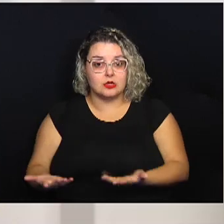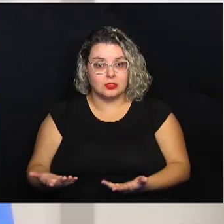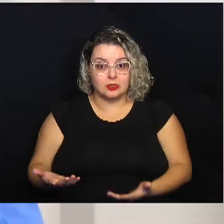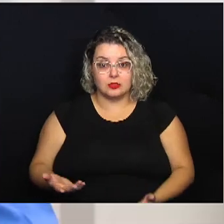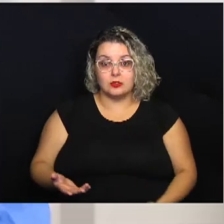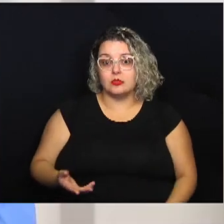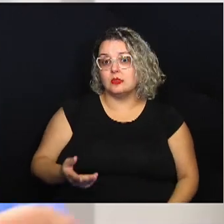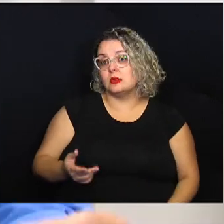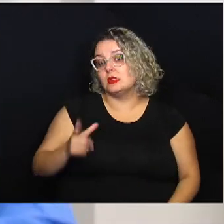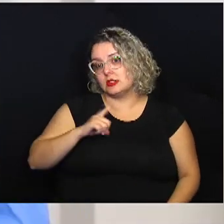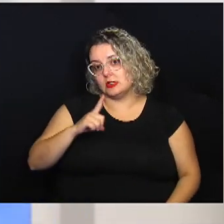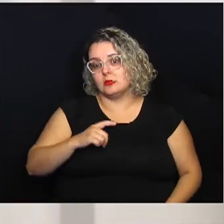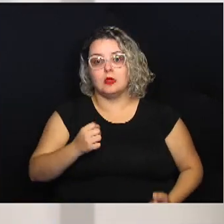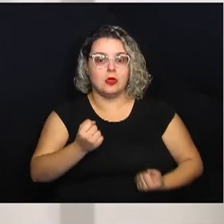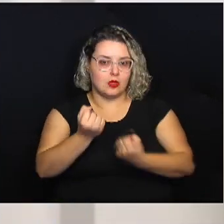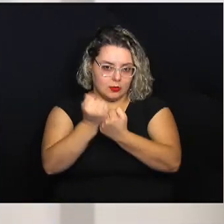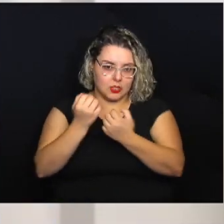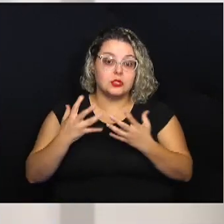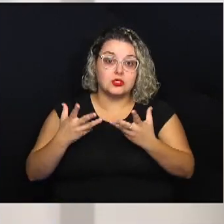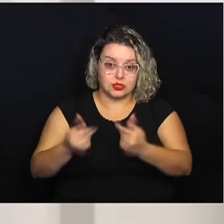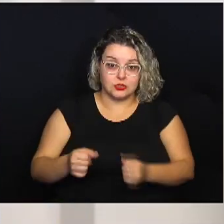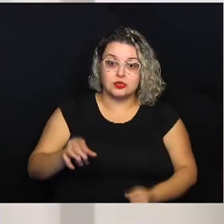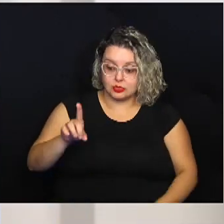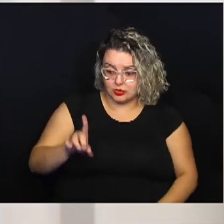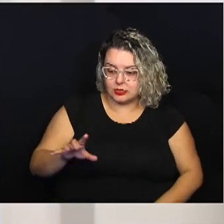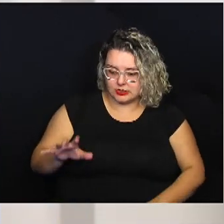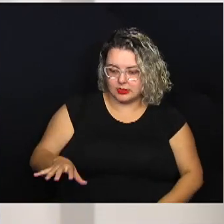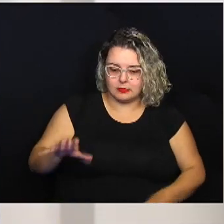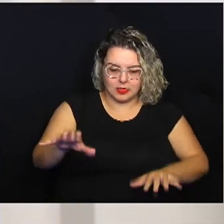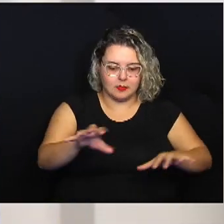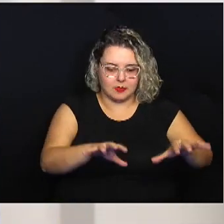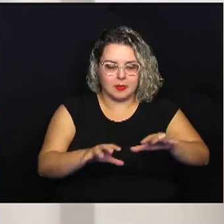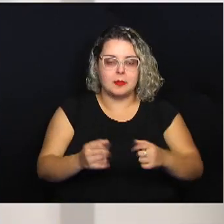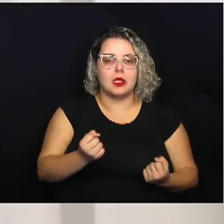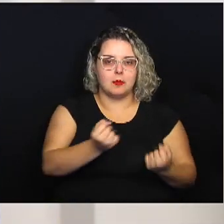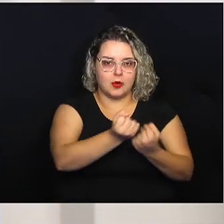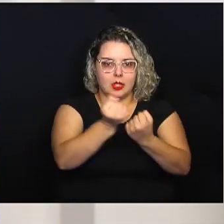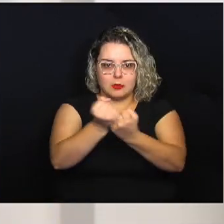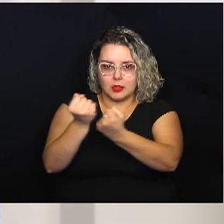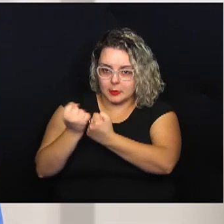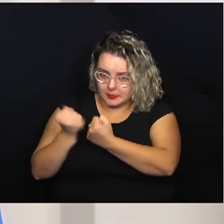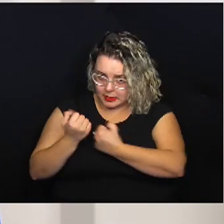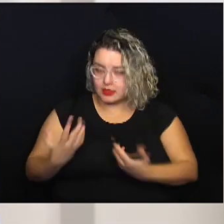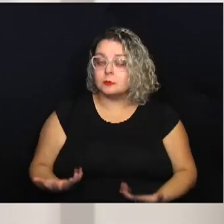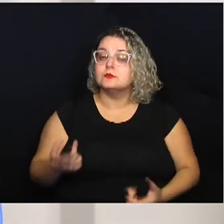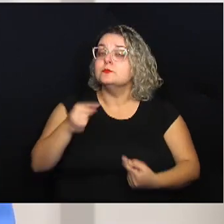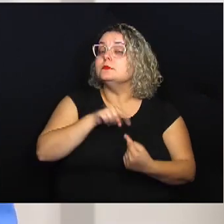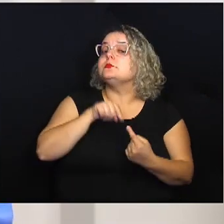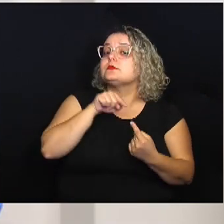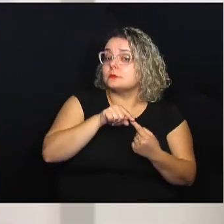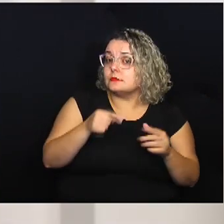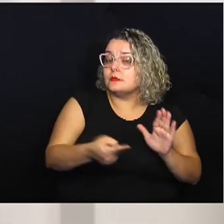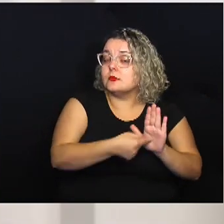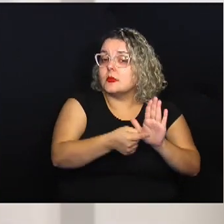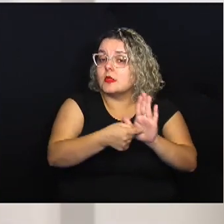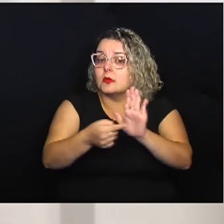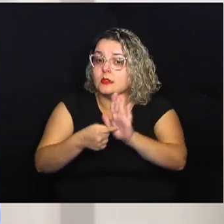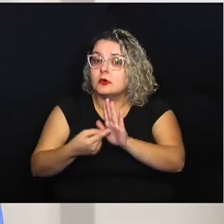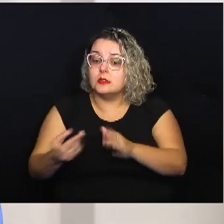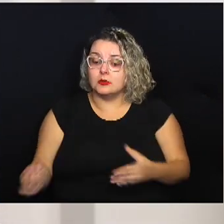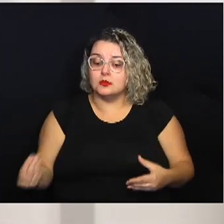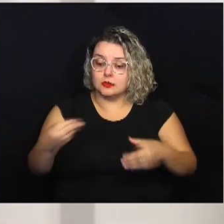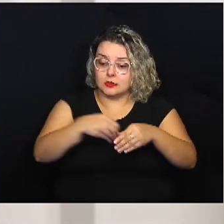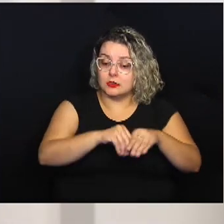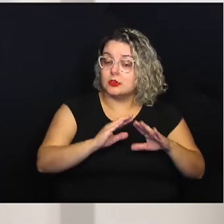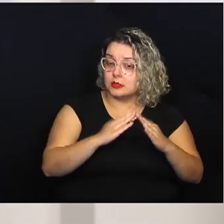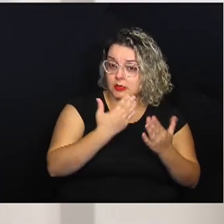apoio com servidores de todas as diretorias, com o objetivo de mostrar, levar para dentro das